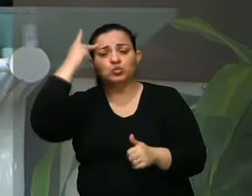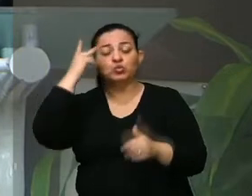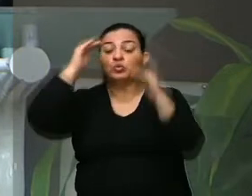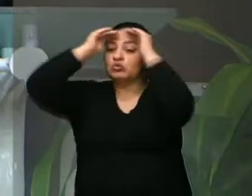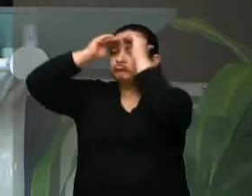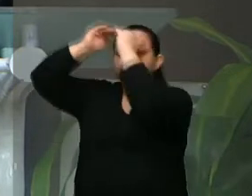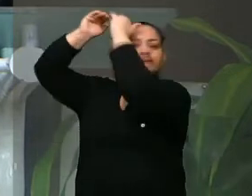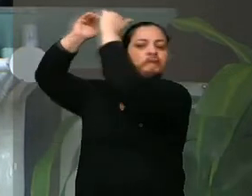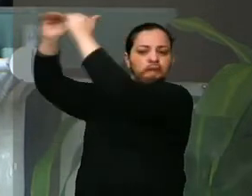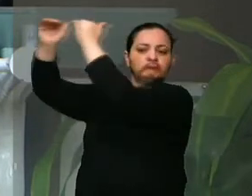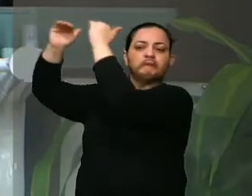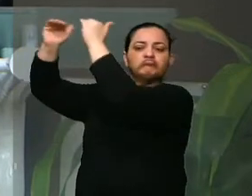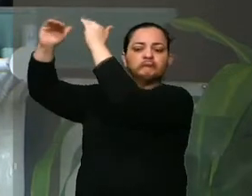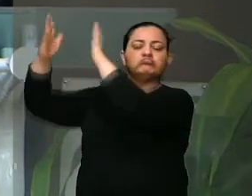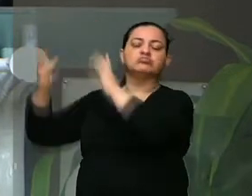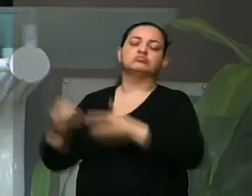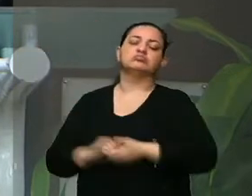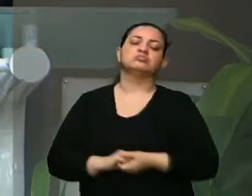obediente